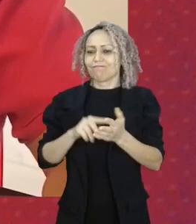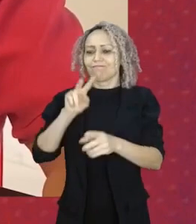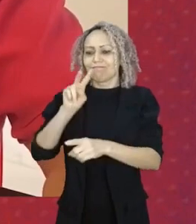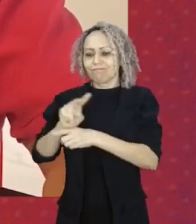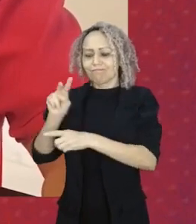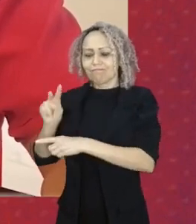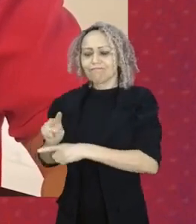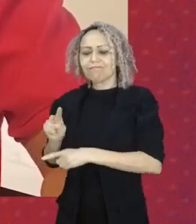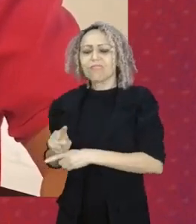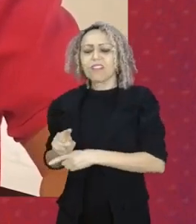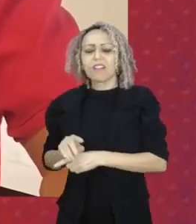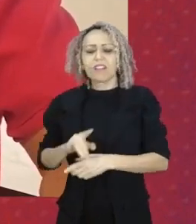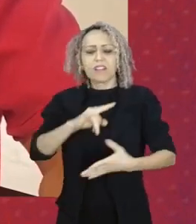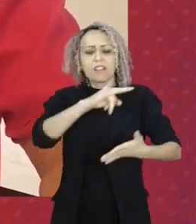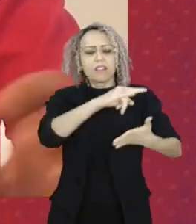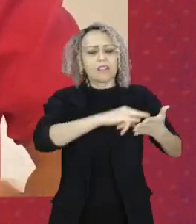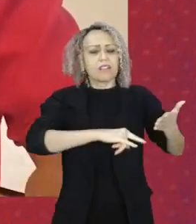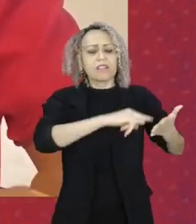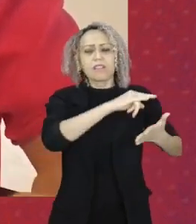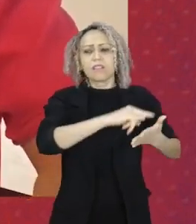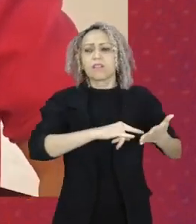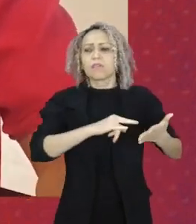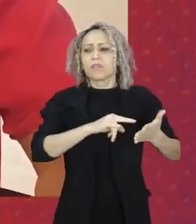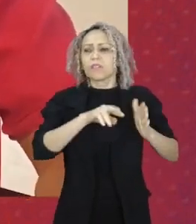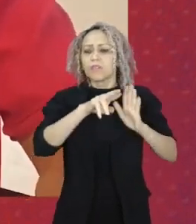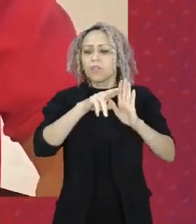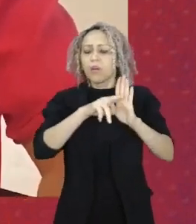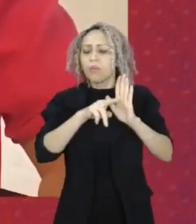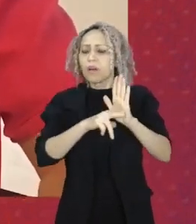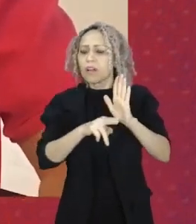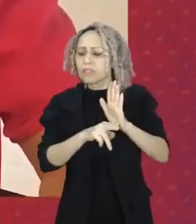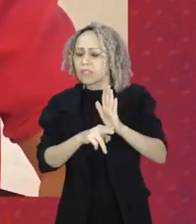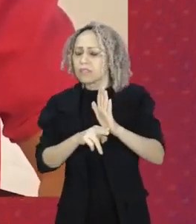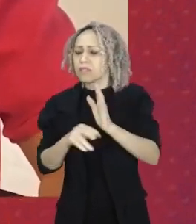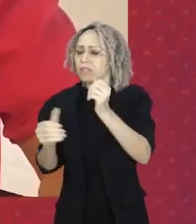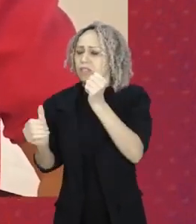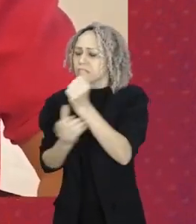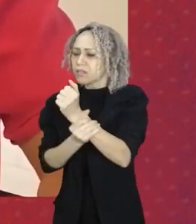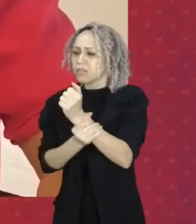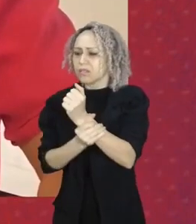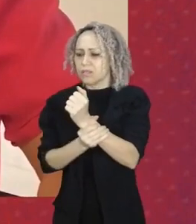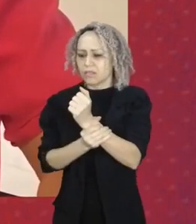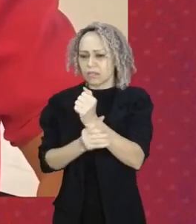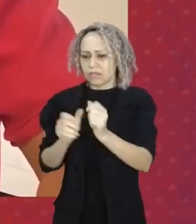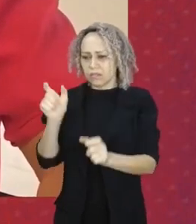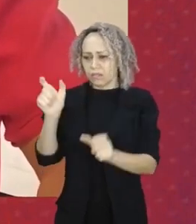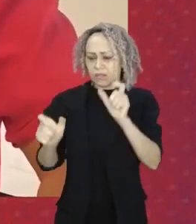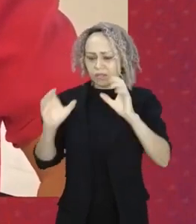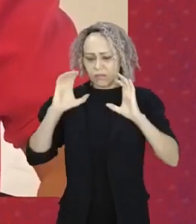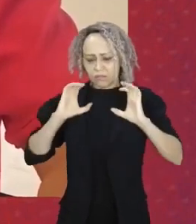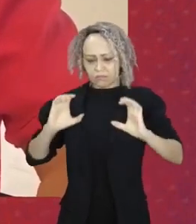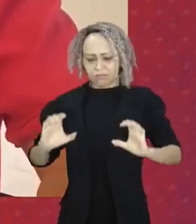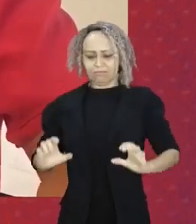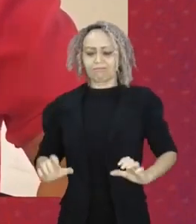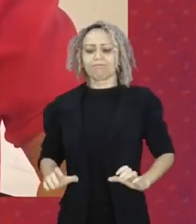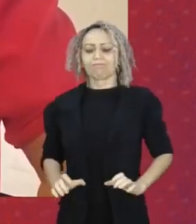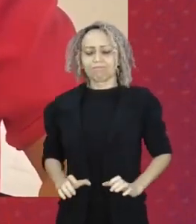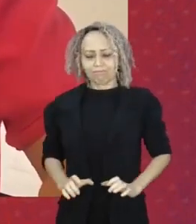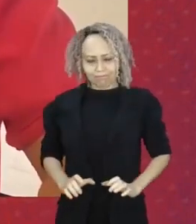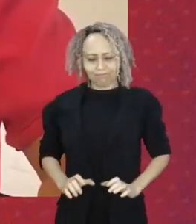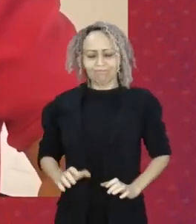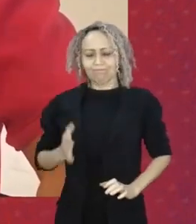principais documentos normativos garantidores da cidadania das pessoas com deficiência.